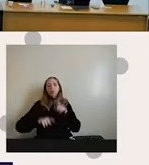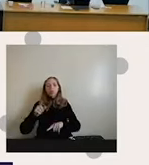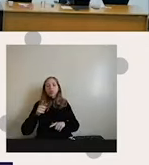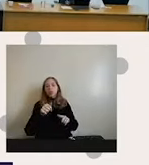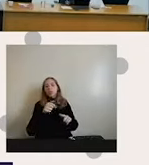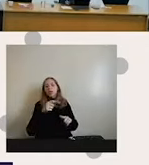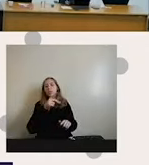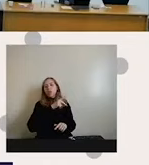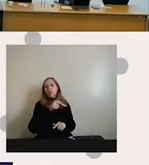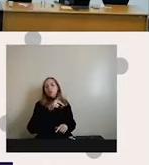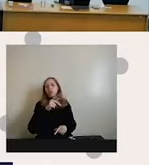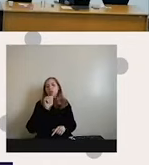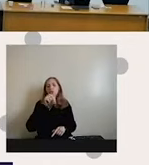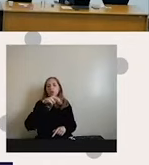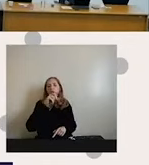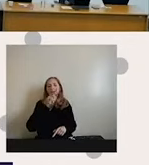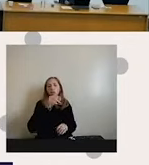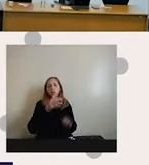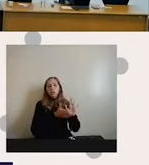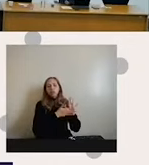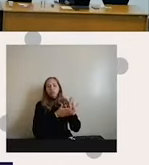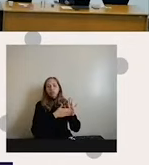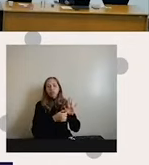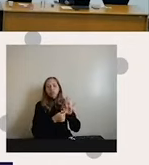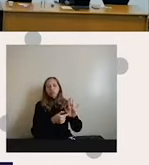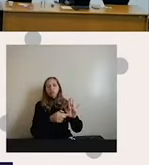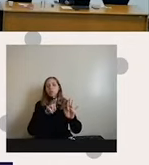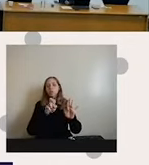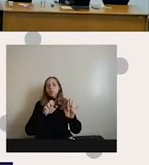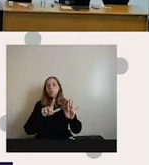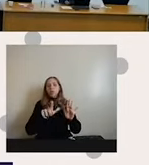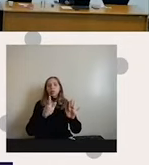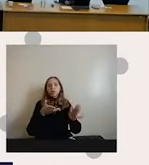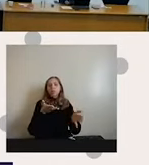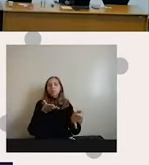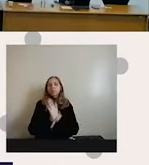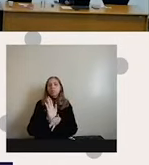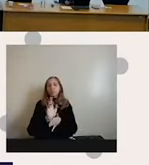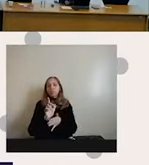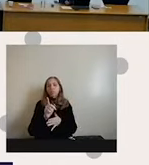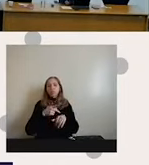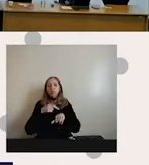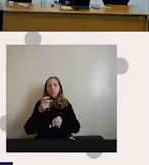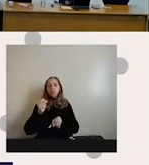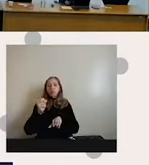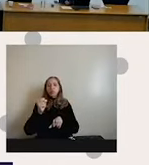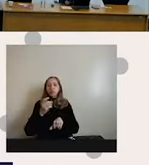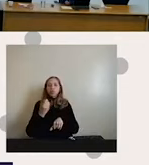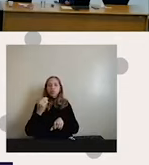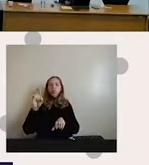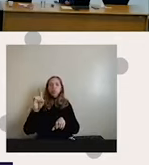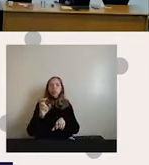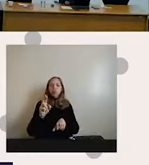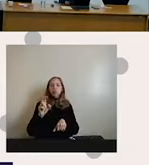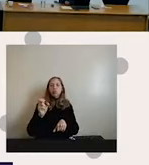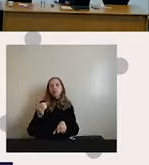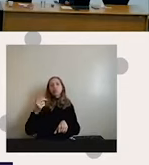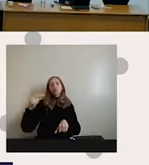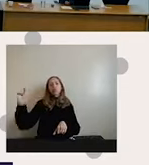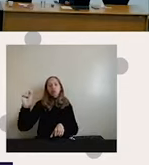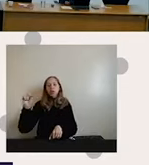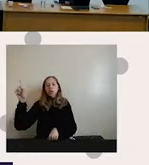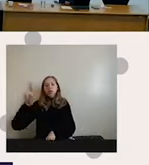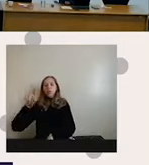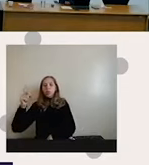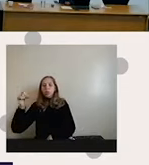da UEL, que foi validado no seu pós-doutoramento na USP em Ribeirão, né, em que há uma confluência, então, de entender a história